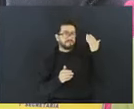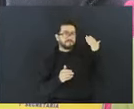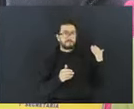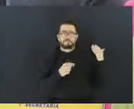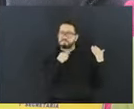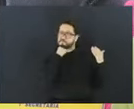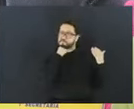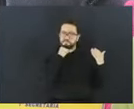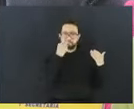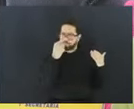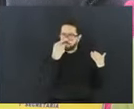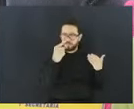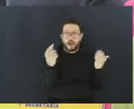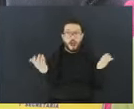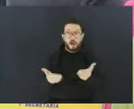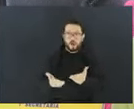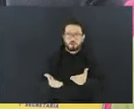do coronel se